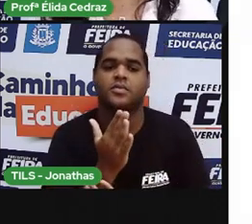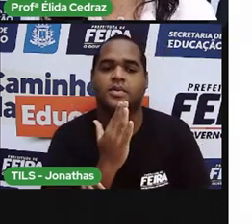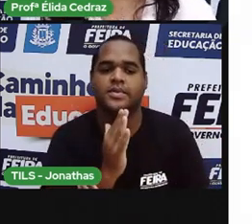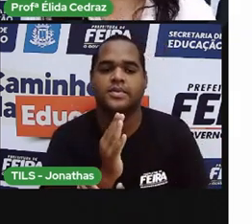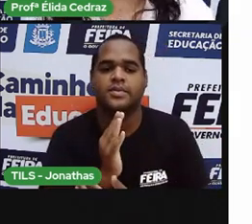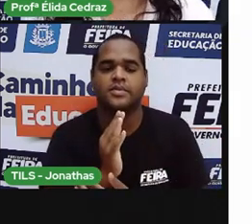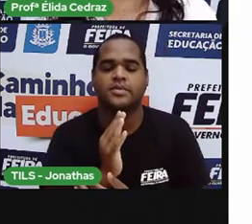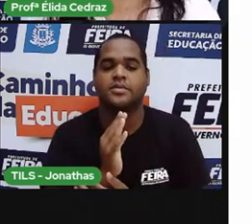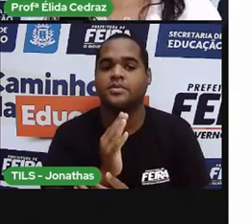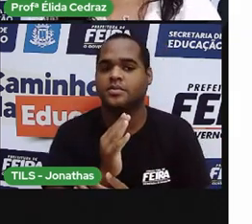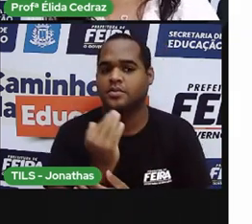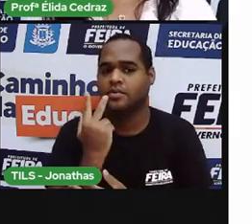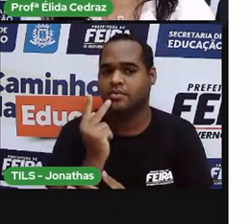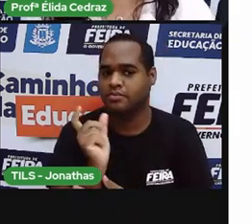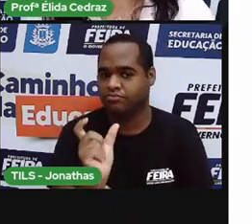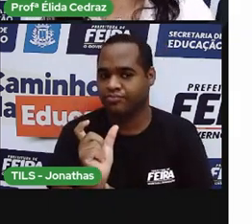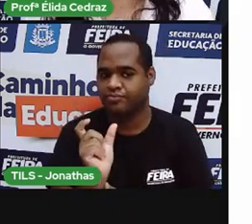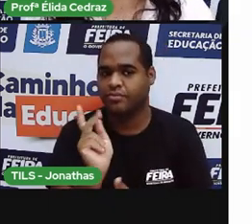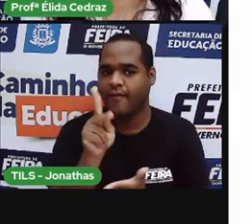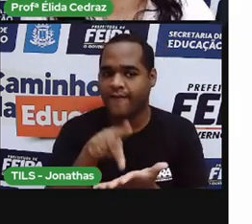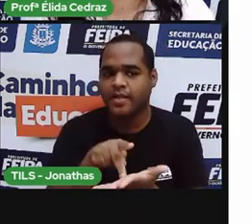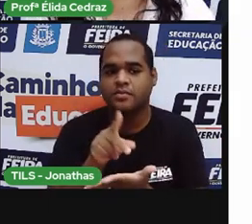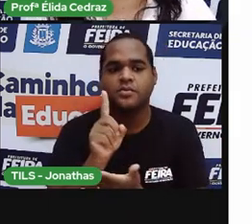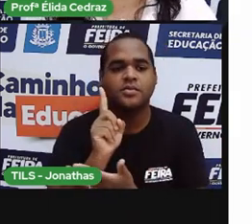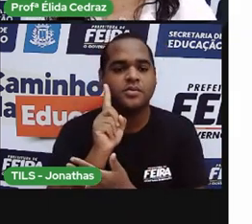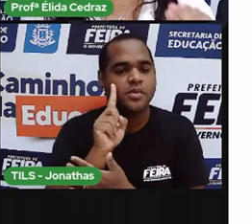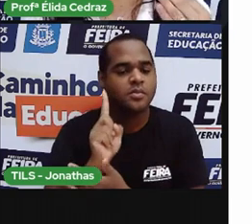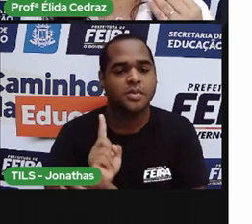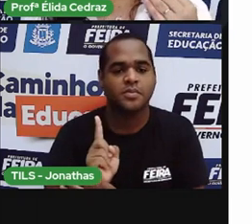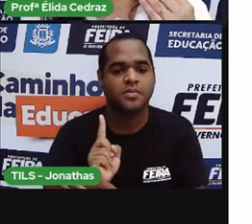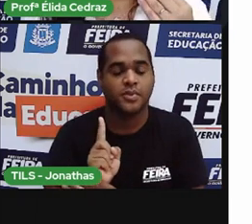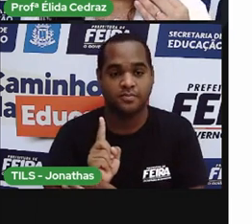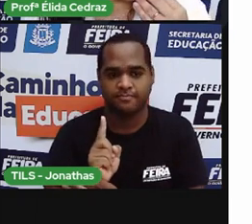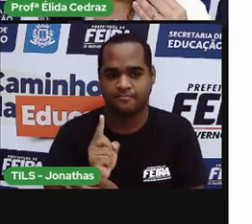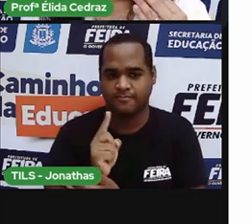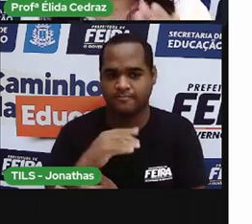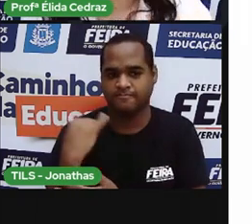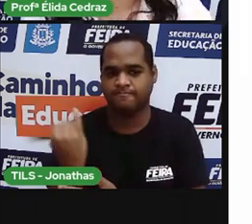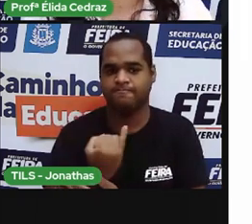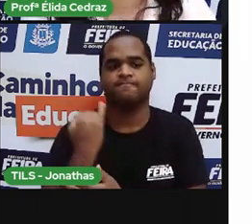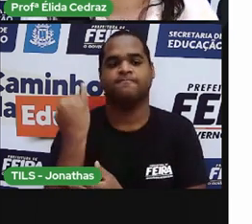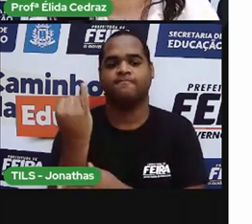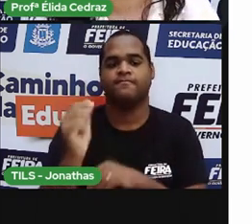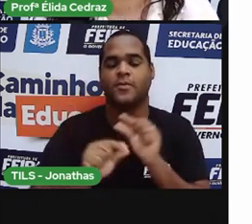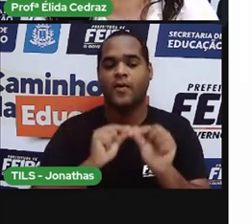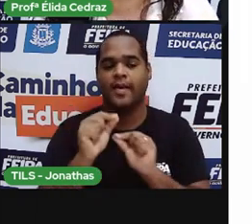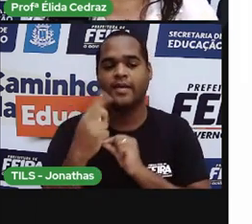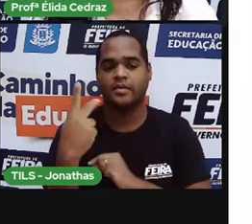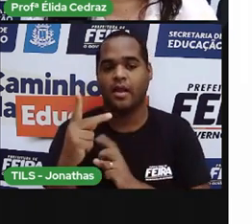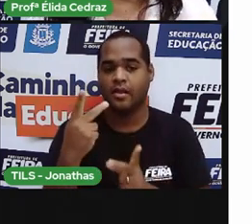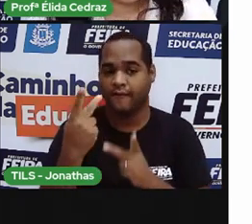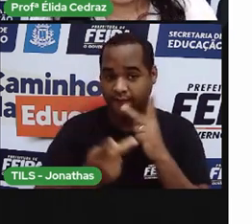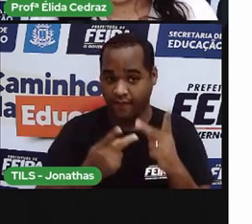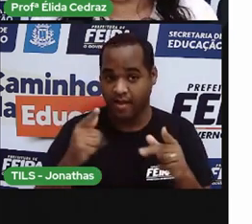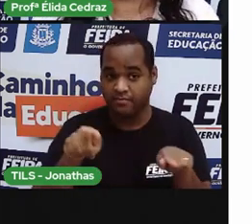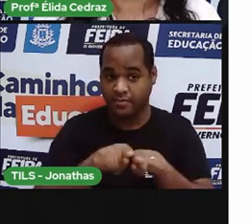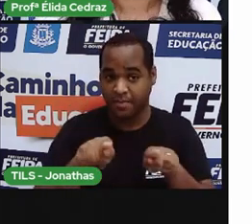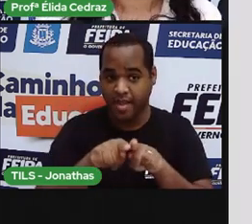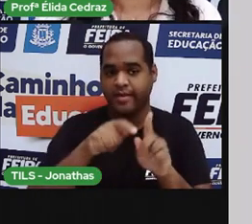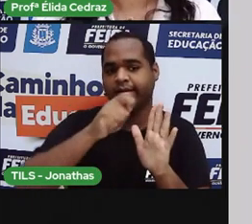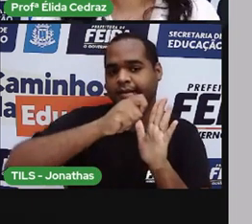a segmentação é muito importante na hora da fala e na hora da